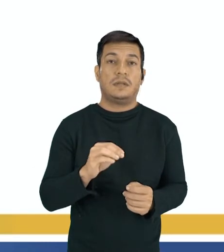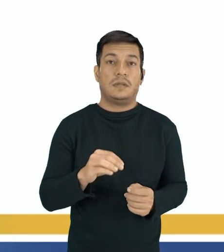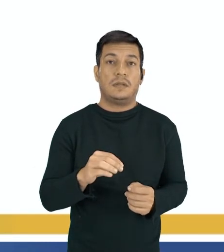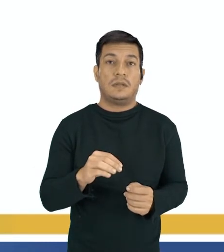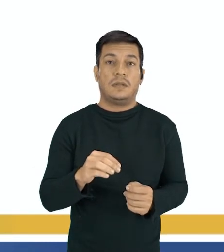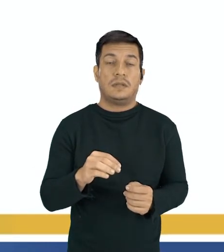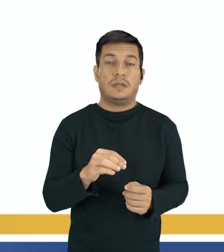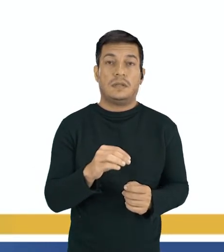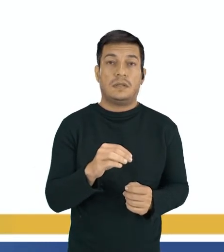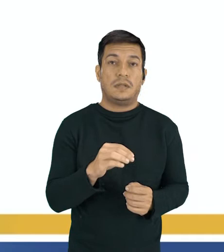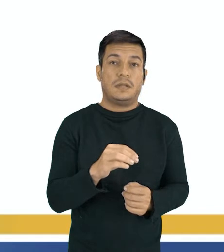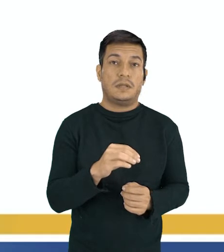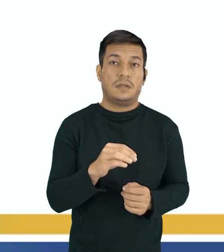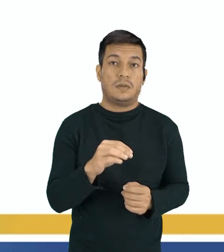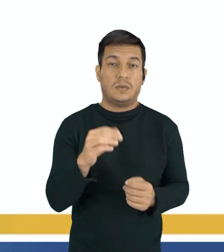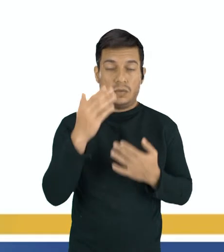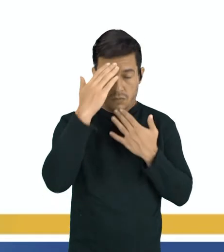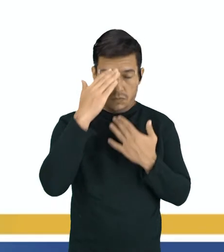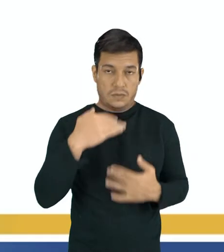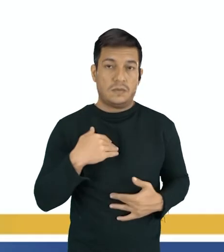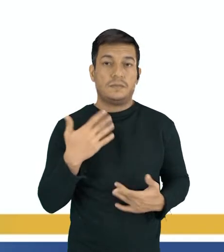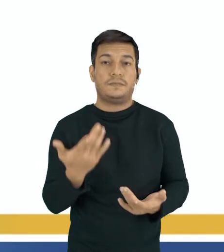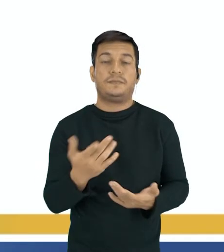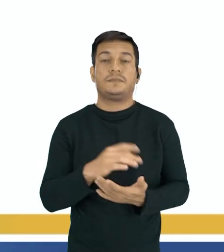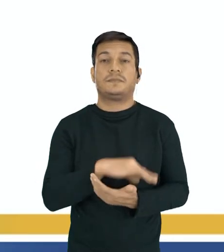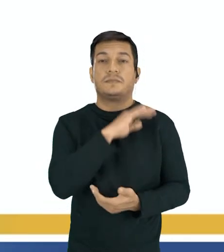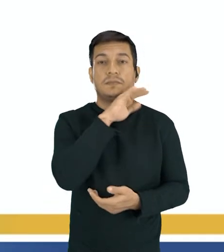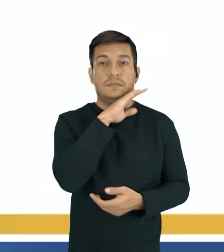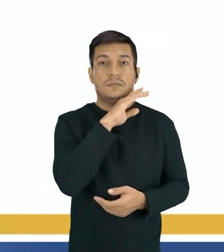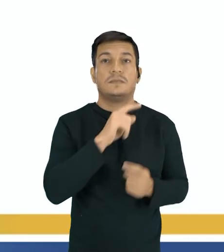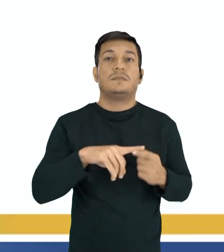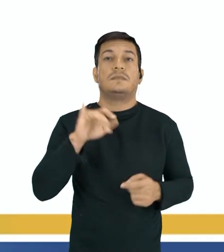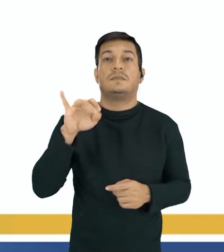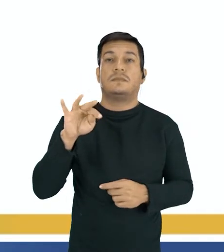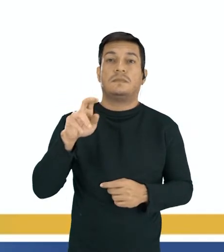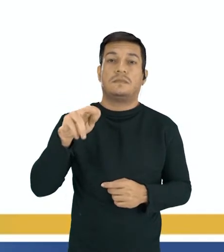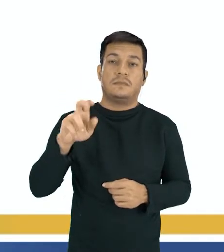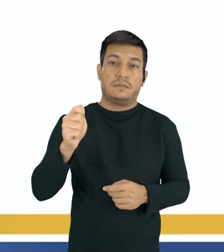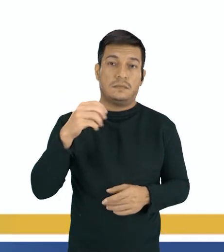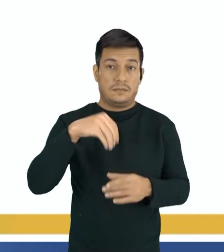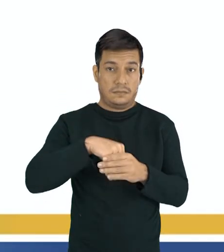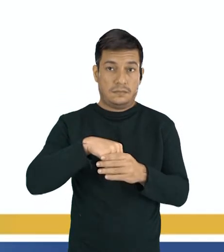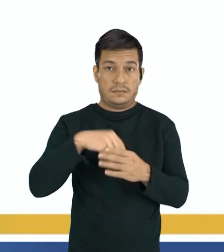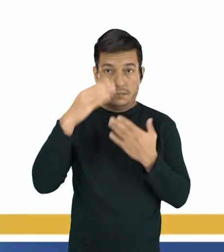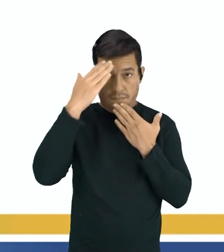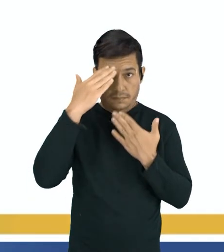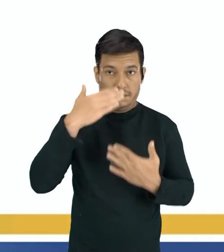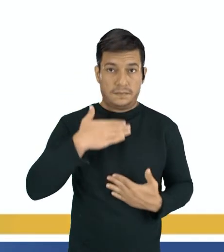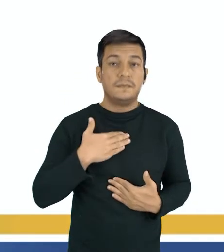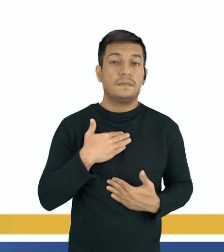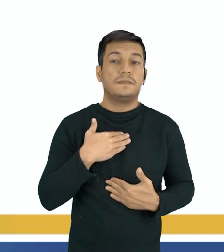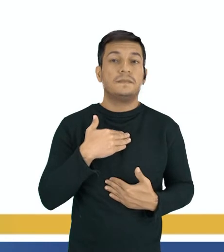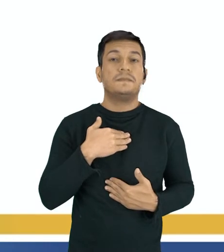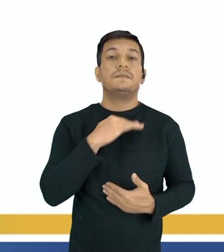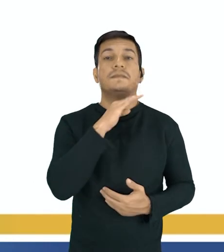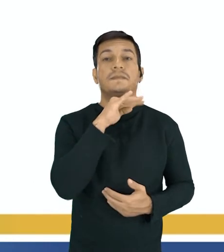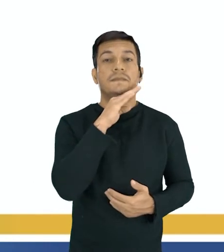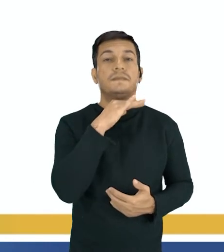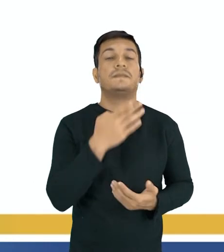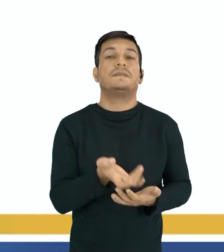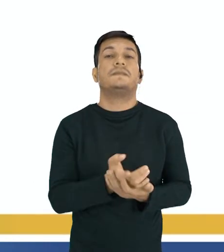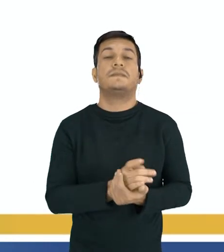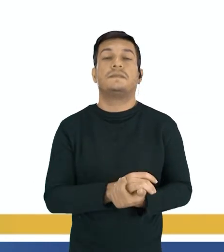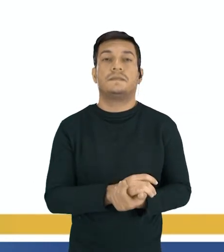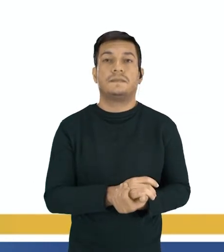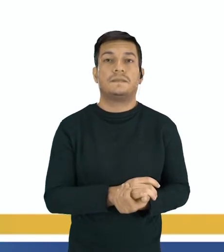ao corpo do indivíduo. Já na fecundação interna, ela ocorre internamente, dentro do corpo do indivíduo,